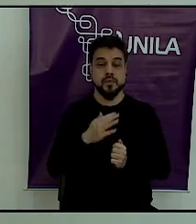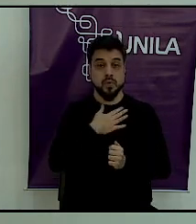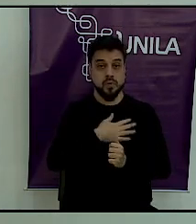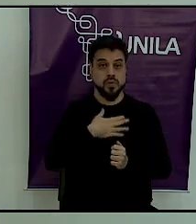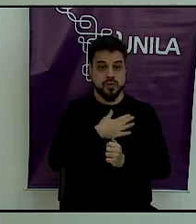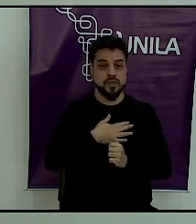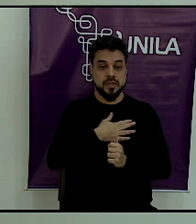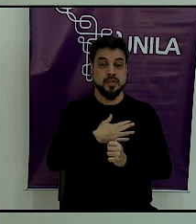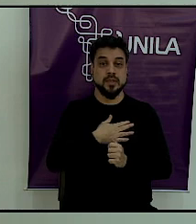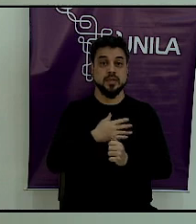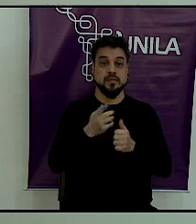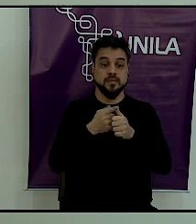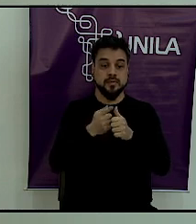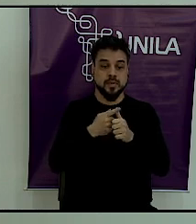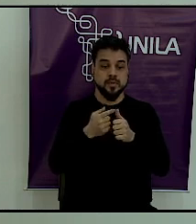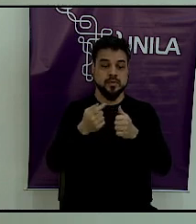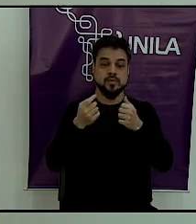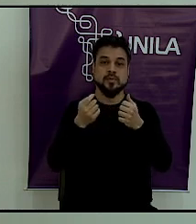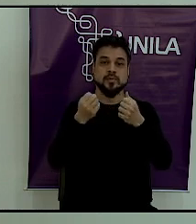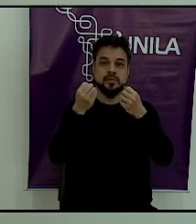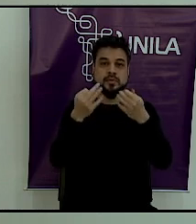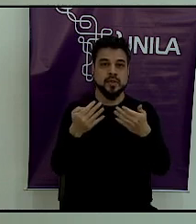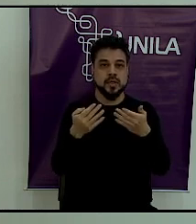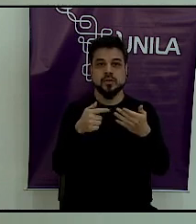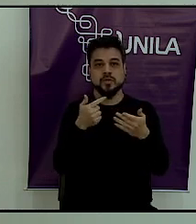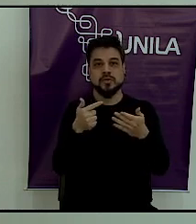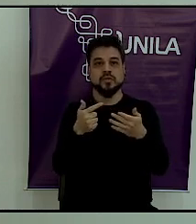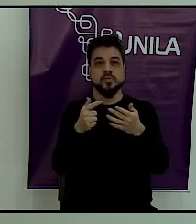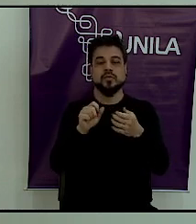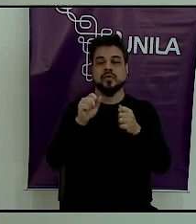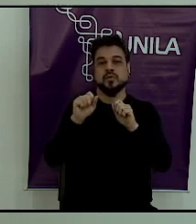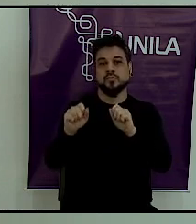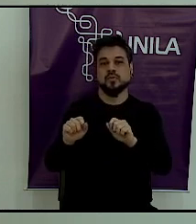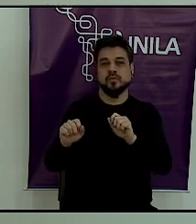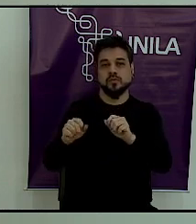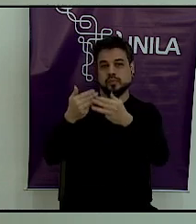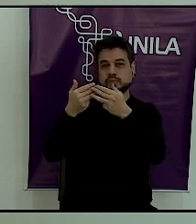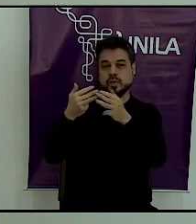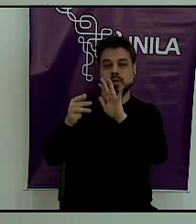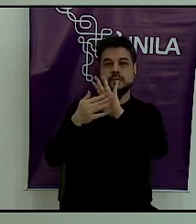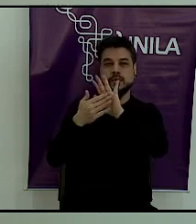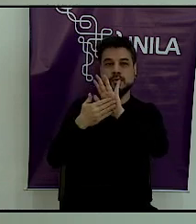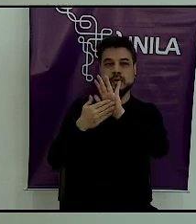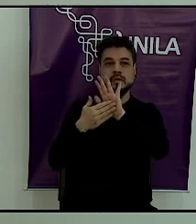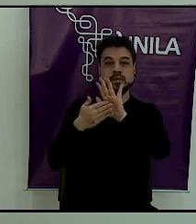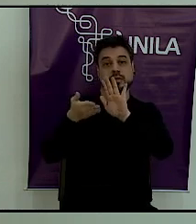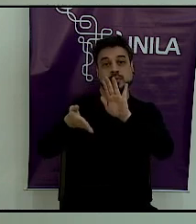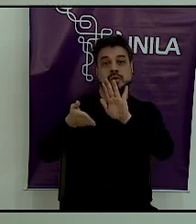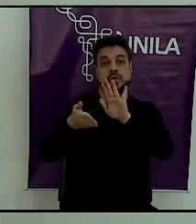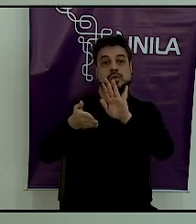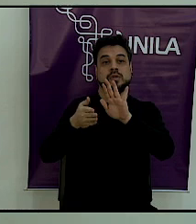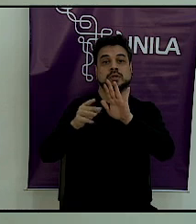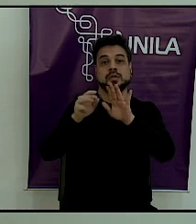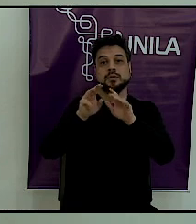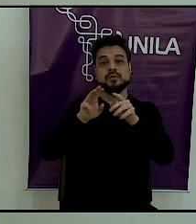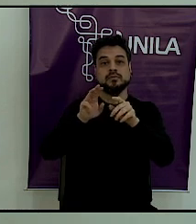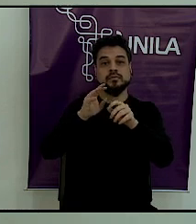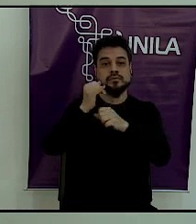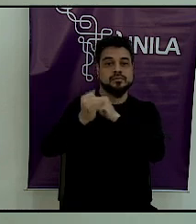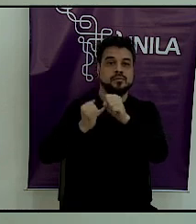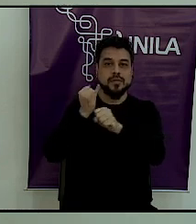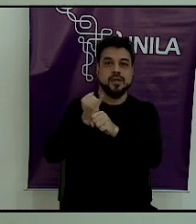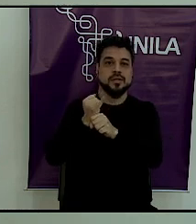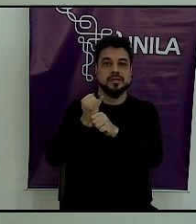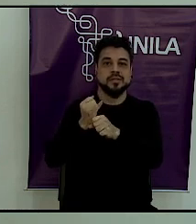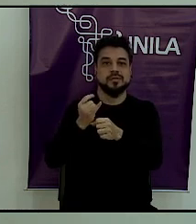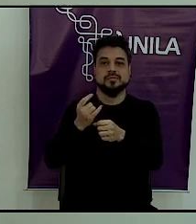dizendo que não tive como enviar o PowerPoint com a nossa proposta, porque o site hoje ficou muito tempo fora do ar, e quando